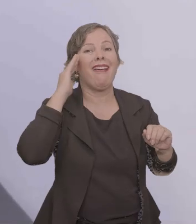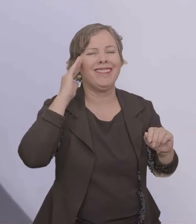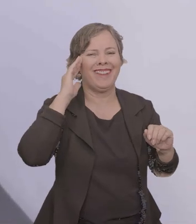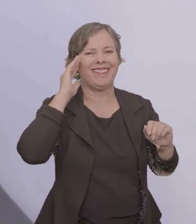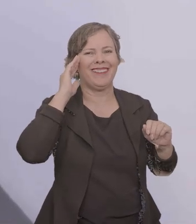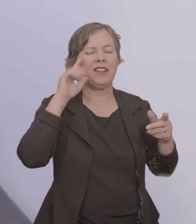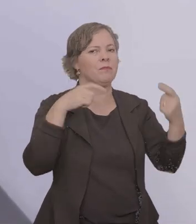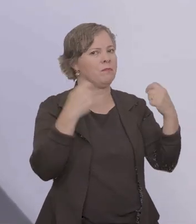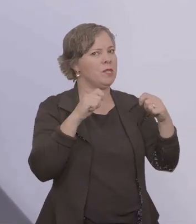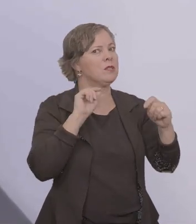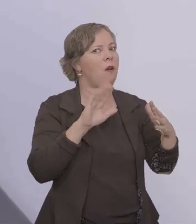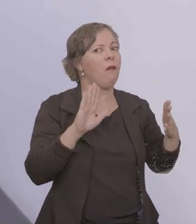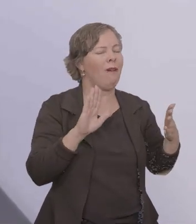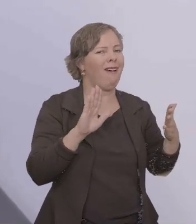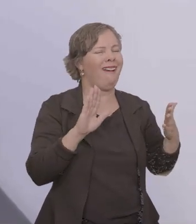que ela vai precisar